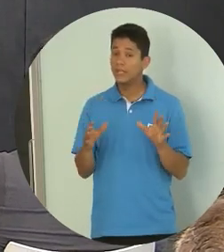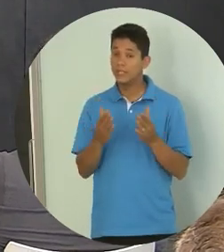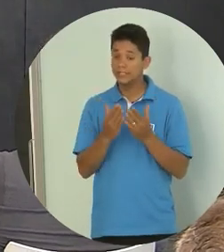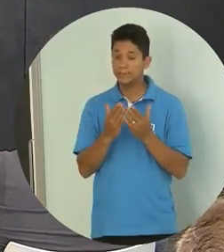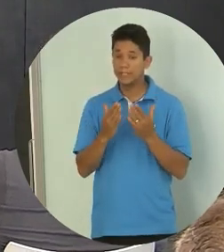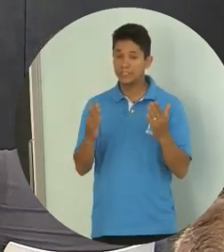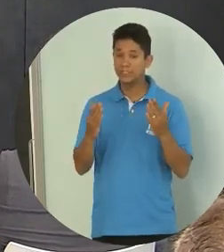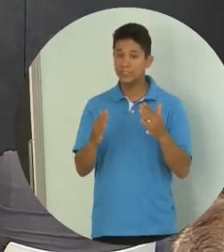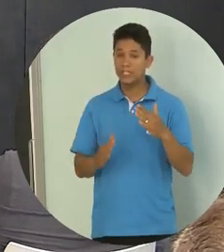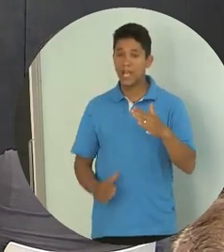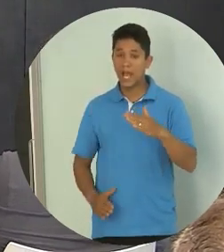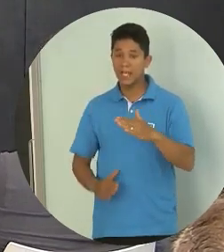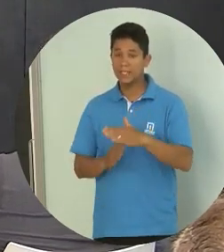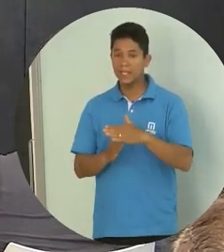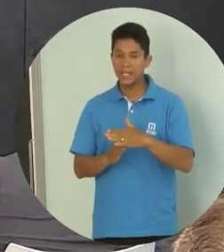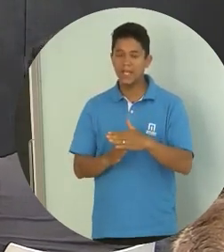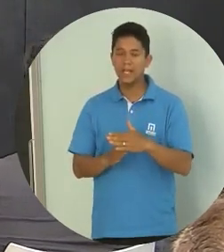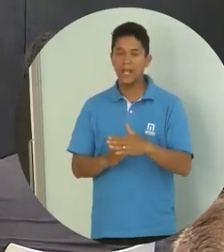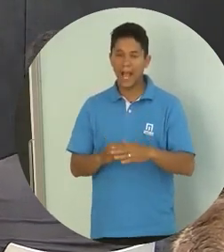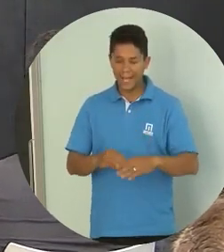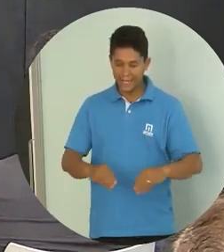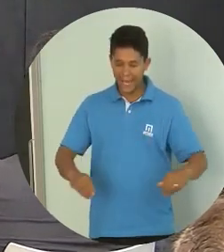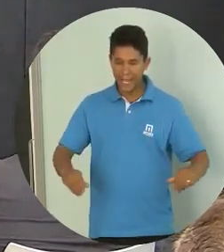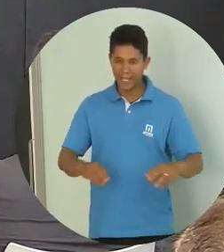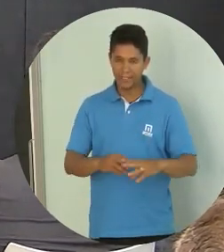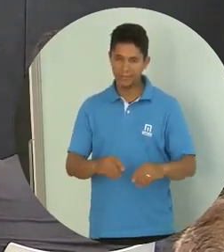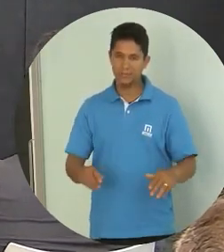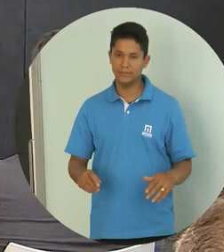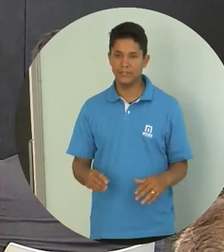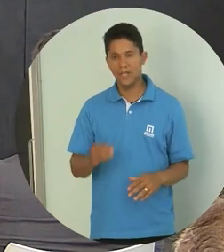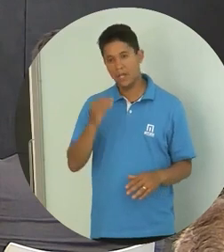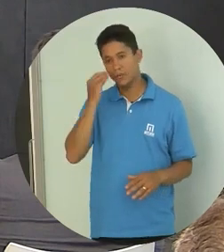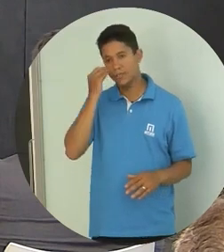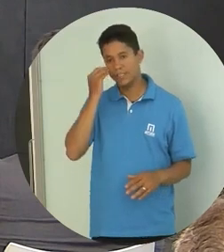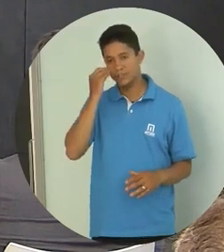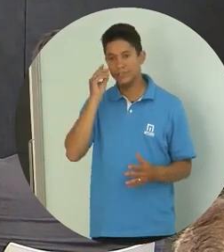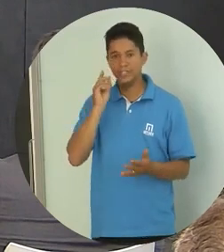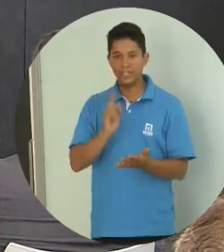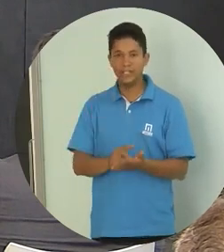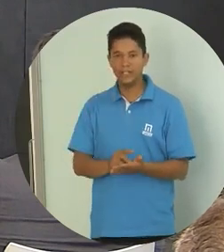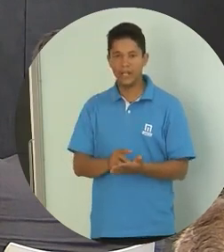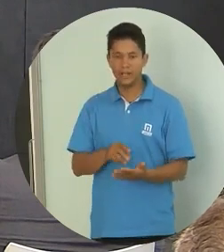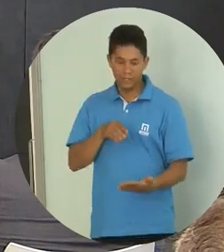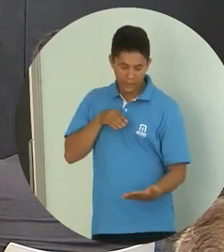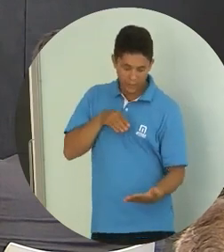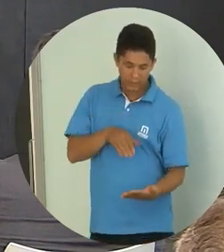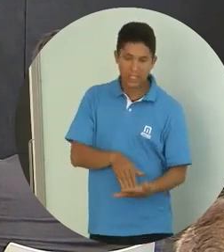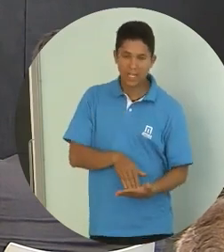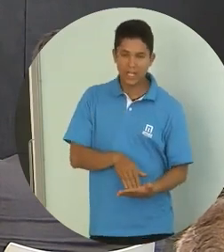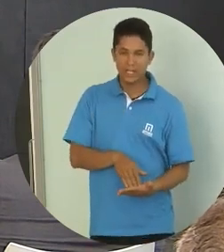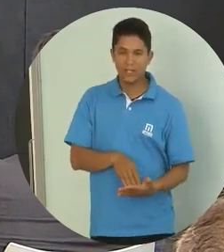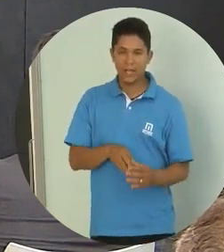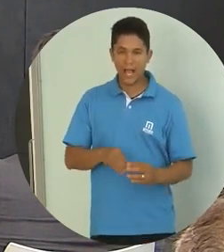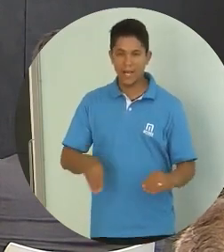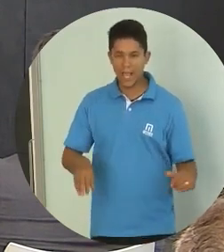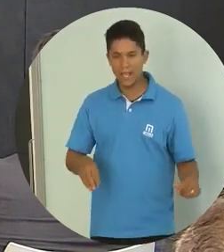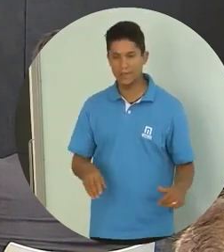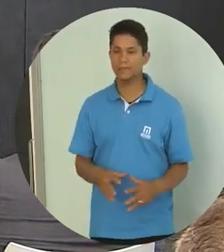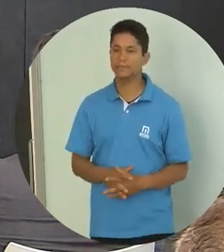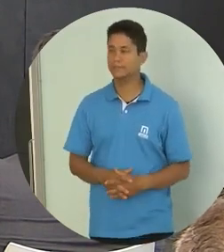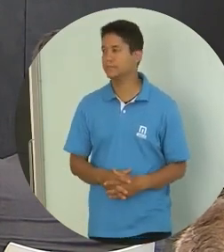só expandir lateralmente. Então, o teste de verdadeira grandeza foi para verificar isso aí, tá bom?